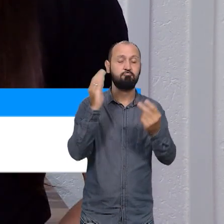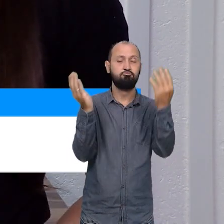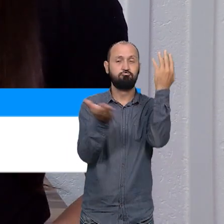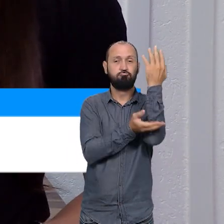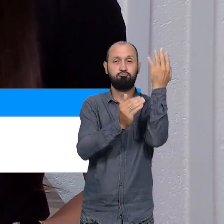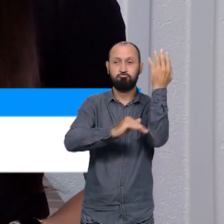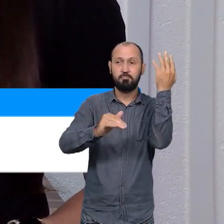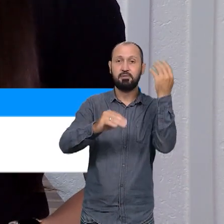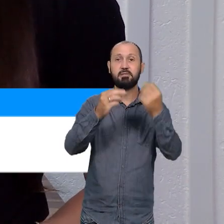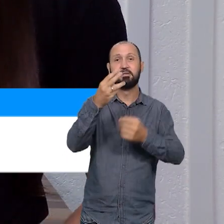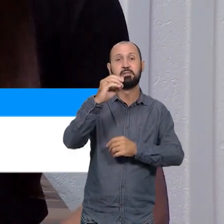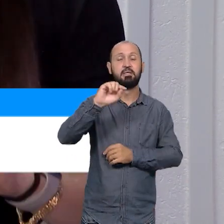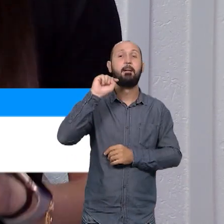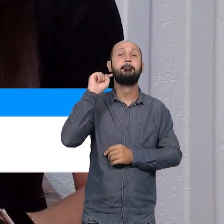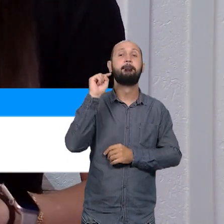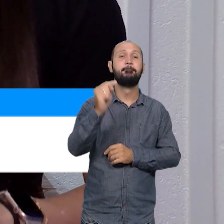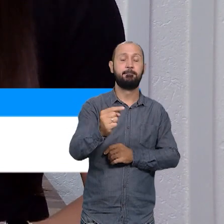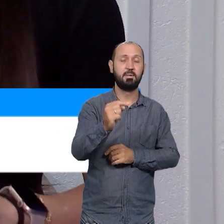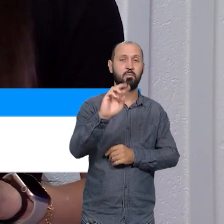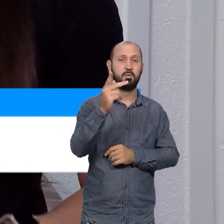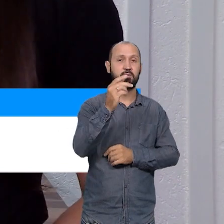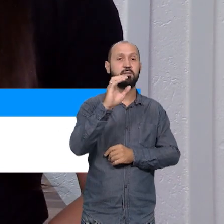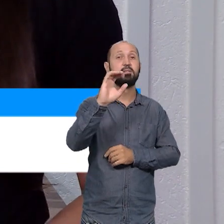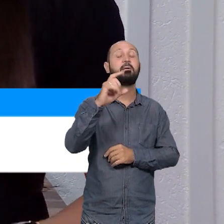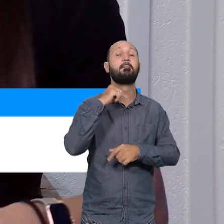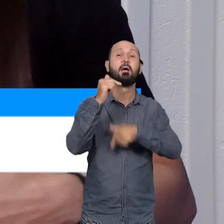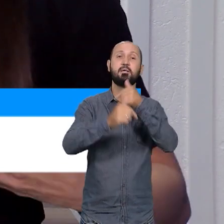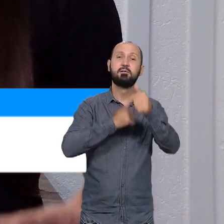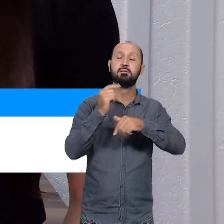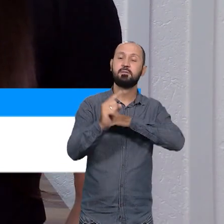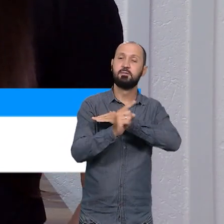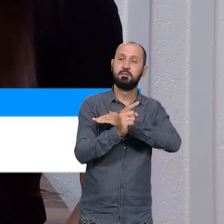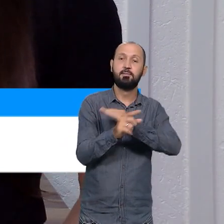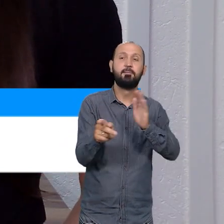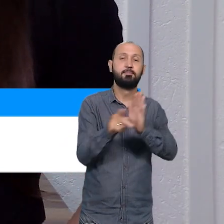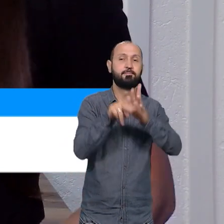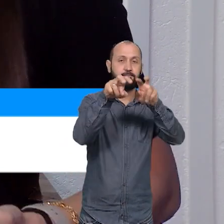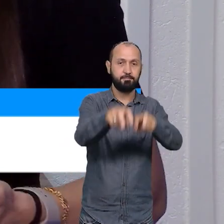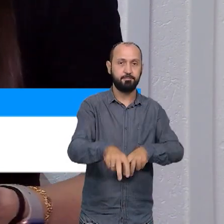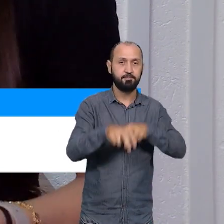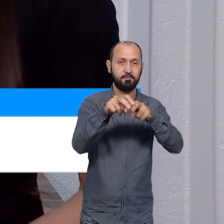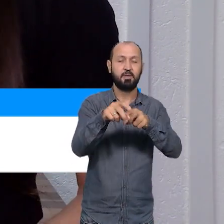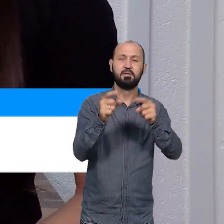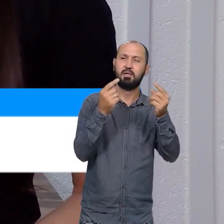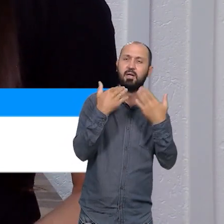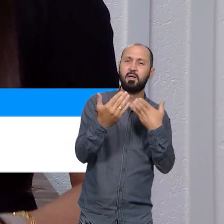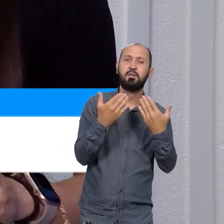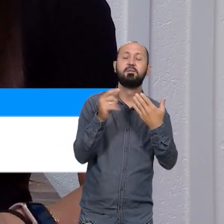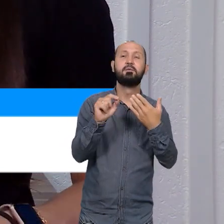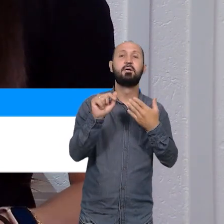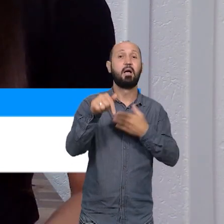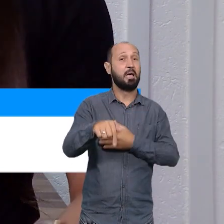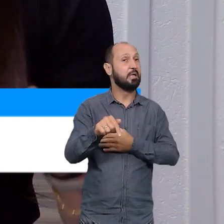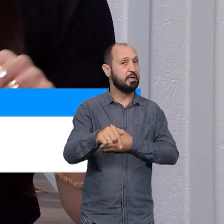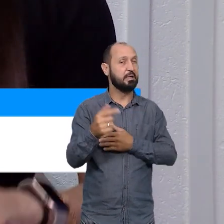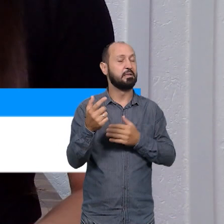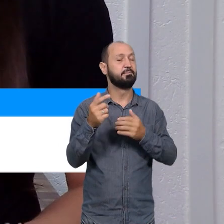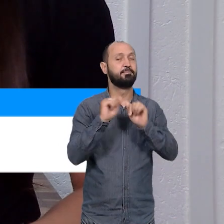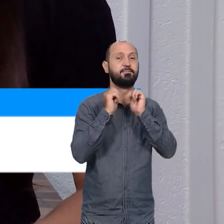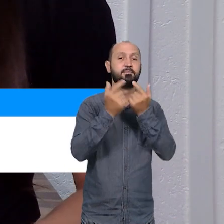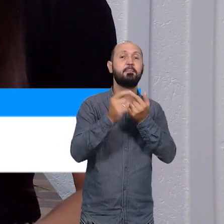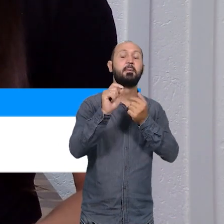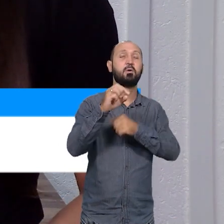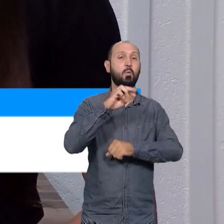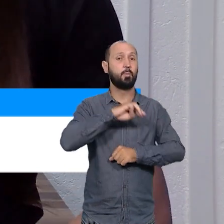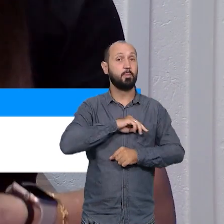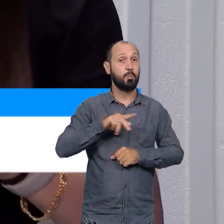2 pedidos de desmatamento de 30 mil hectares para atividades voltadas à agropecuária. Essa discussão veio aqui para a